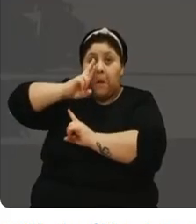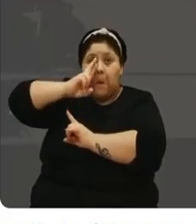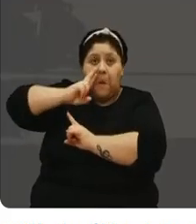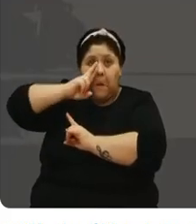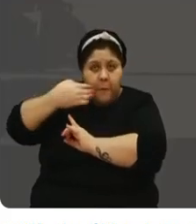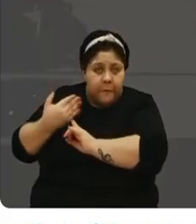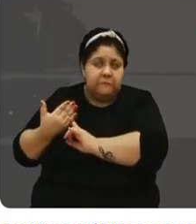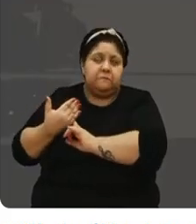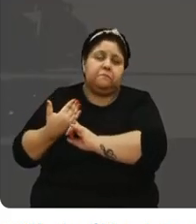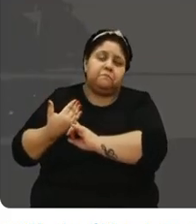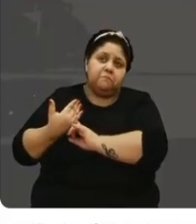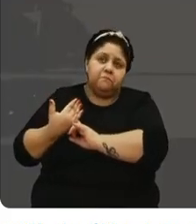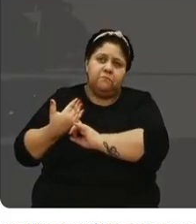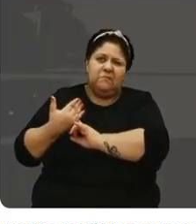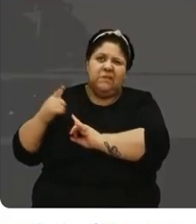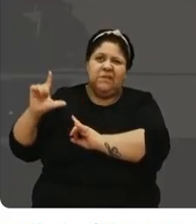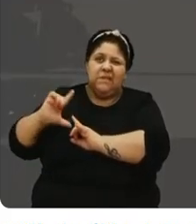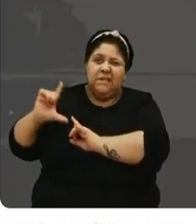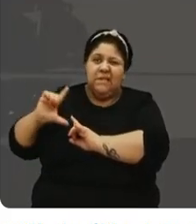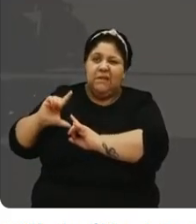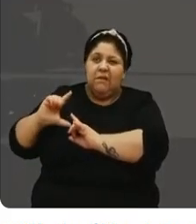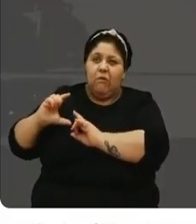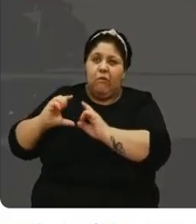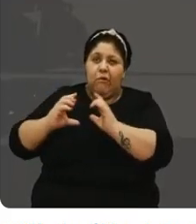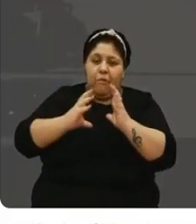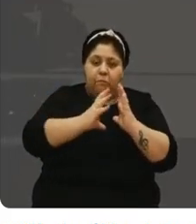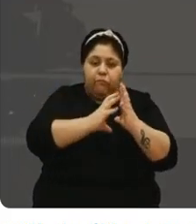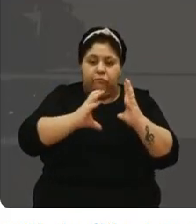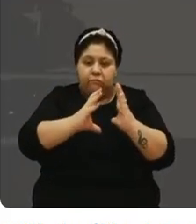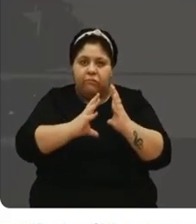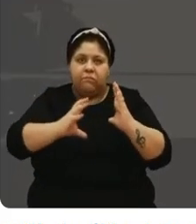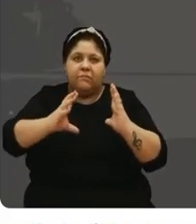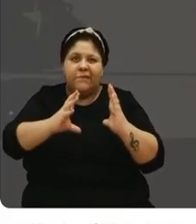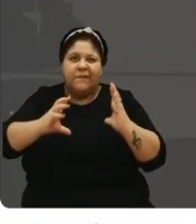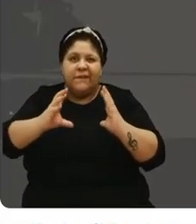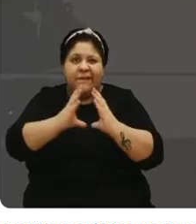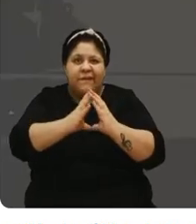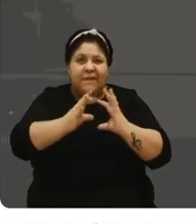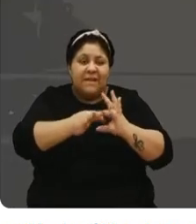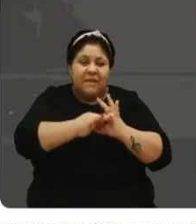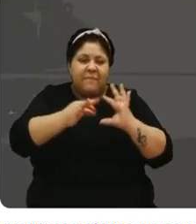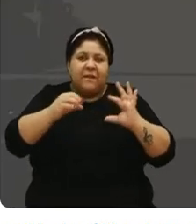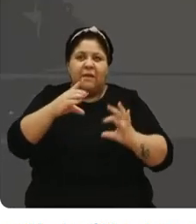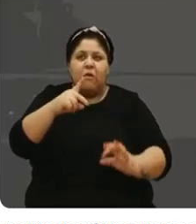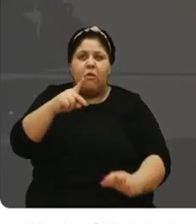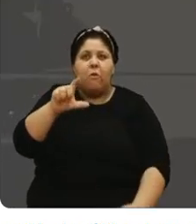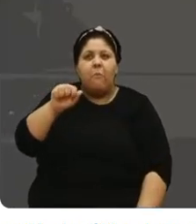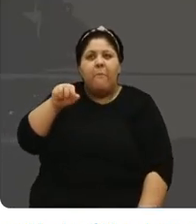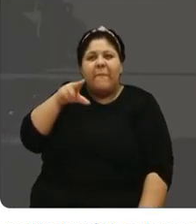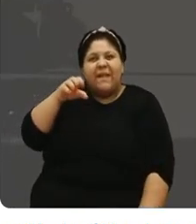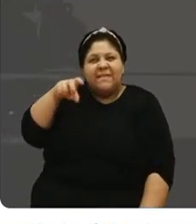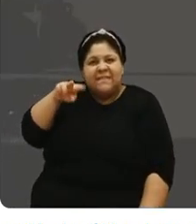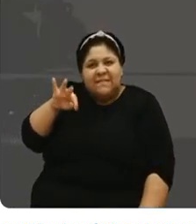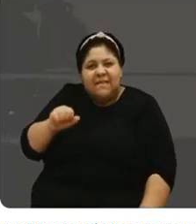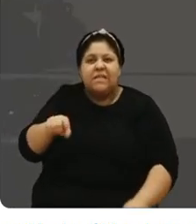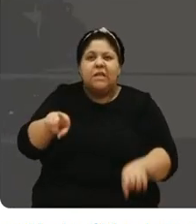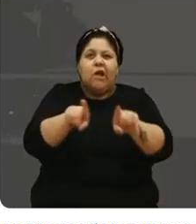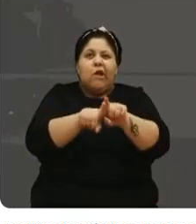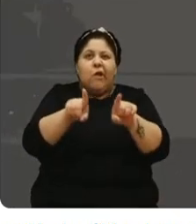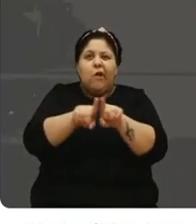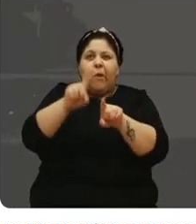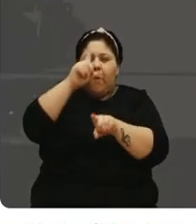risco, teve descolamento de placenta, teve no primeiro trimestre infecções,